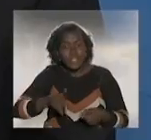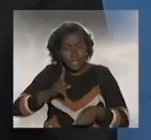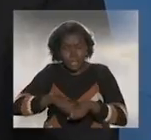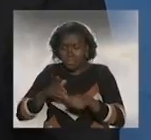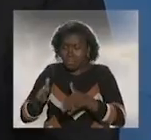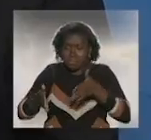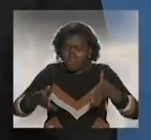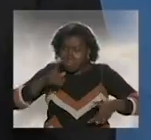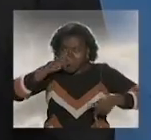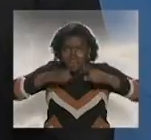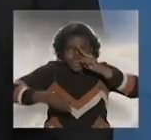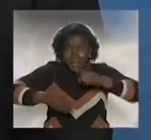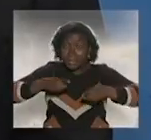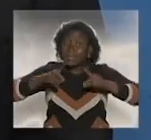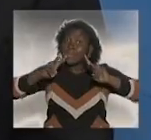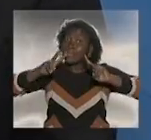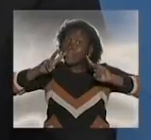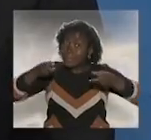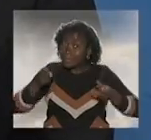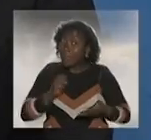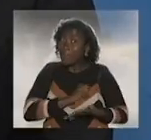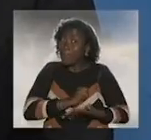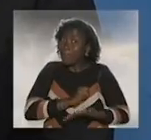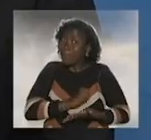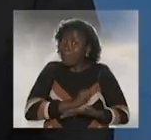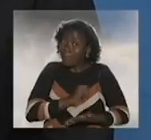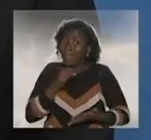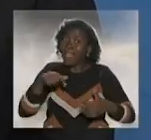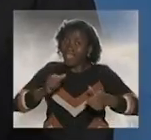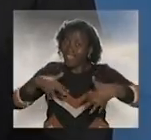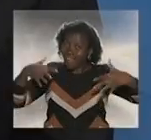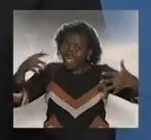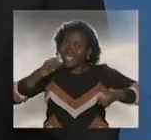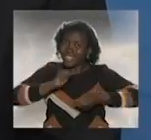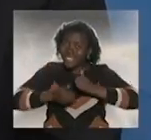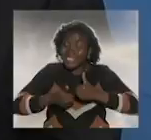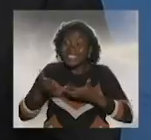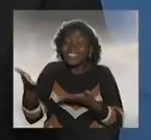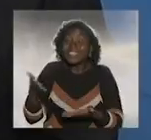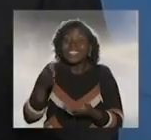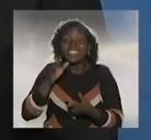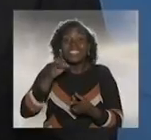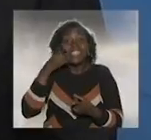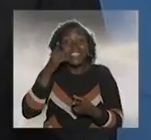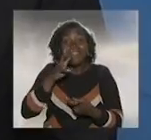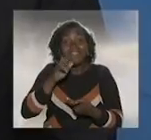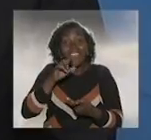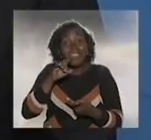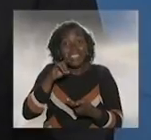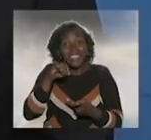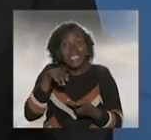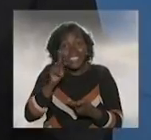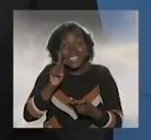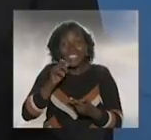dirigentes, mandatos, enfim, um tema que é muito palpitante aqui no Arena Esportiva, com as presenças do deputado